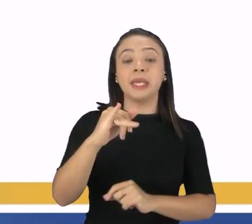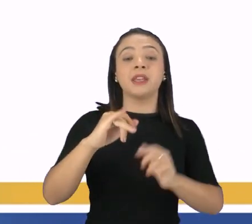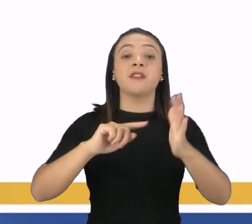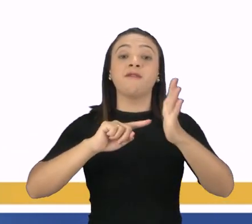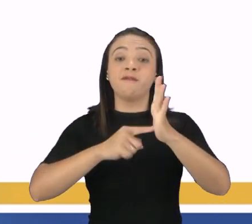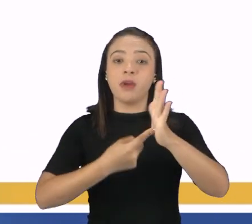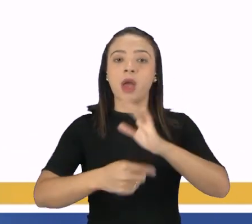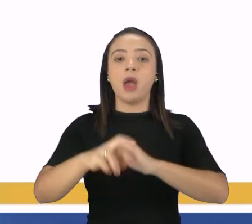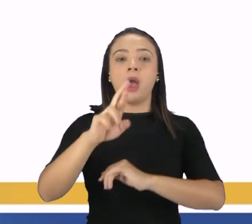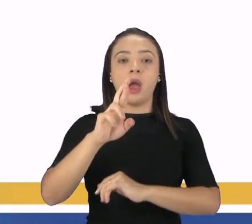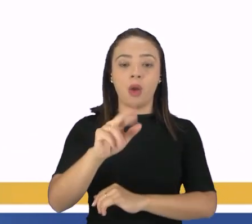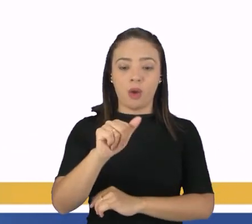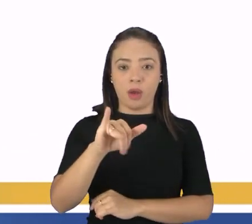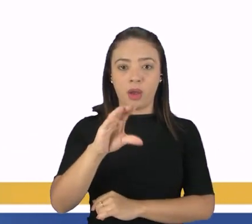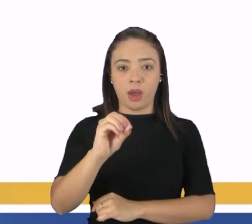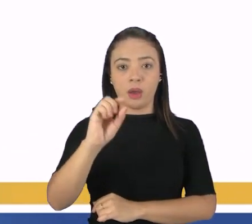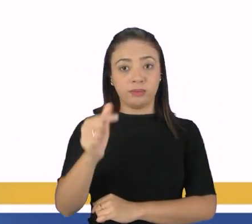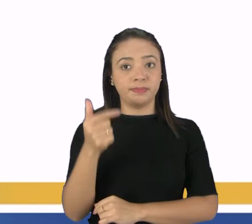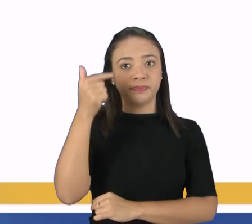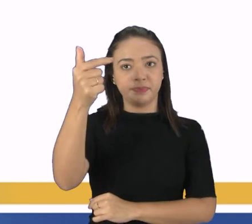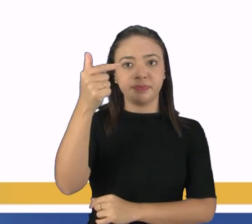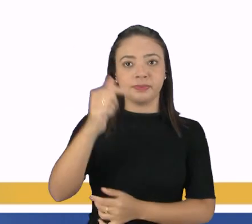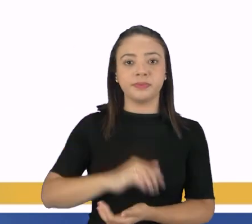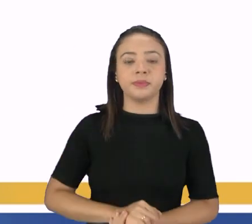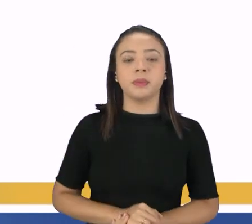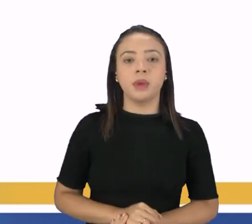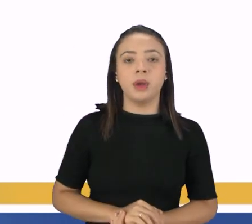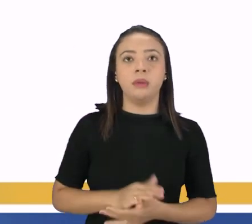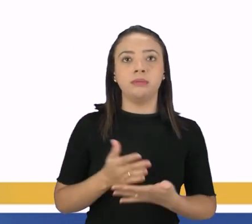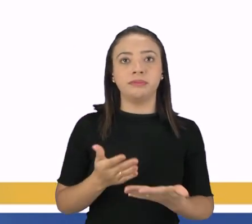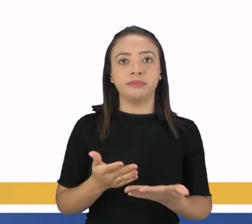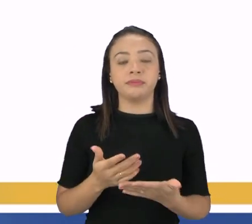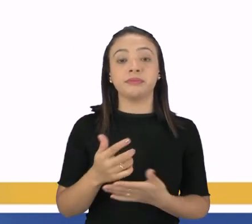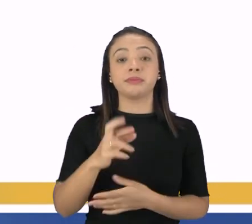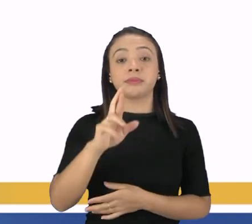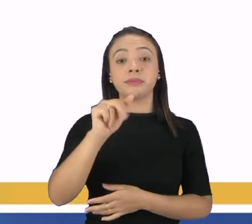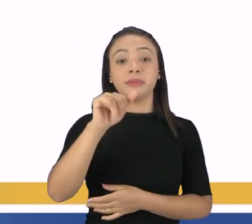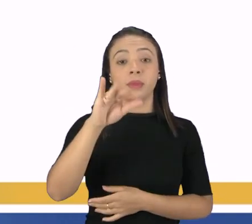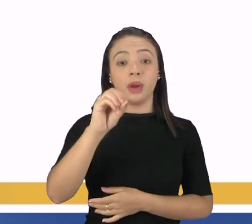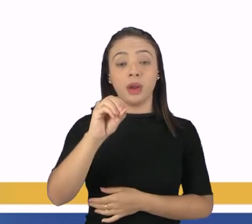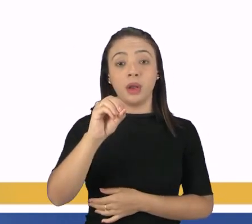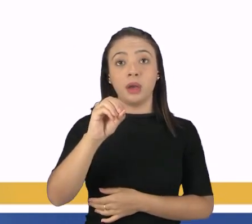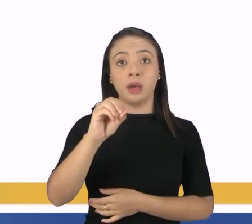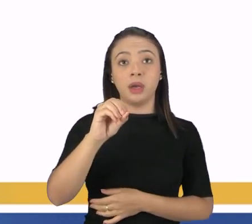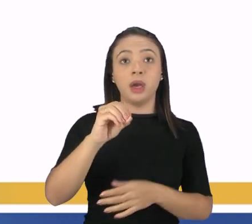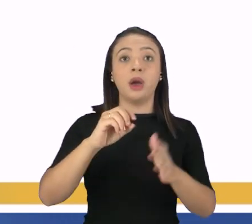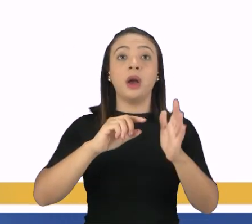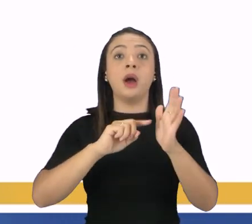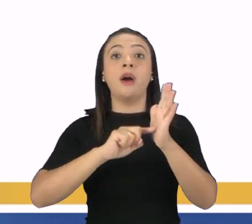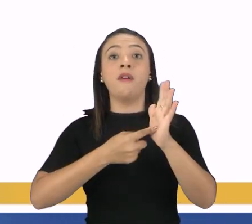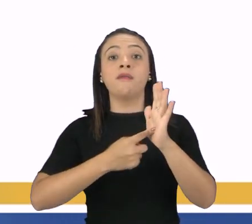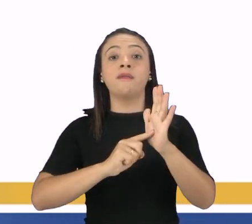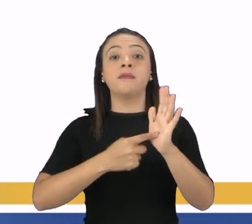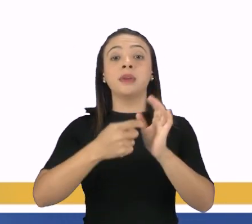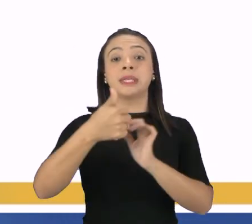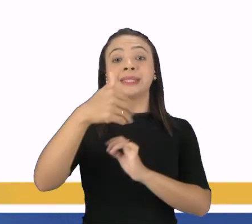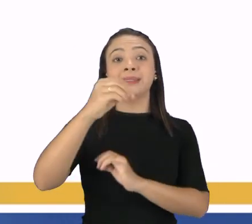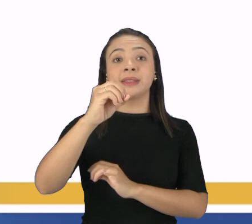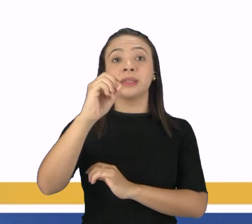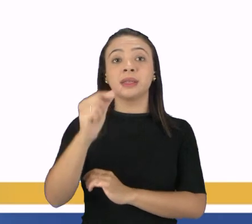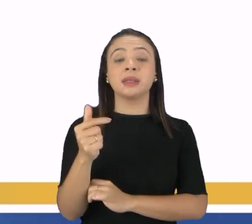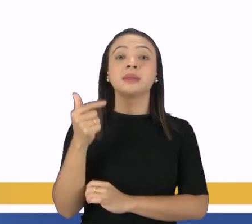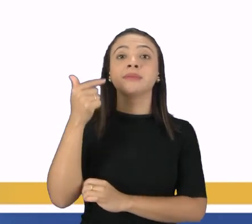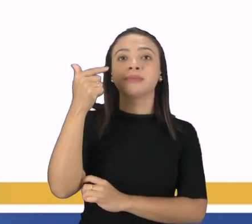quadrado. Fazendo, então, o raio igual a 10, temos a área igual a π vezes 10 ao quadrado.